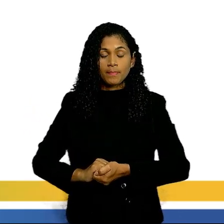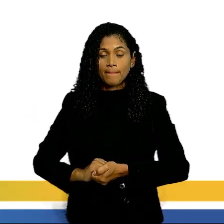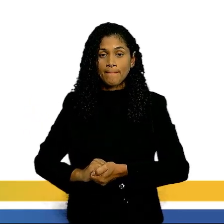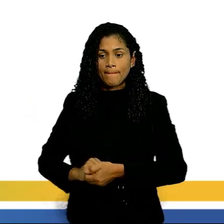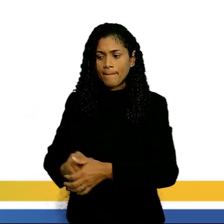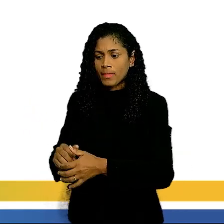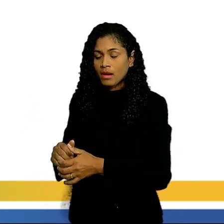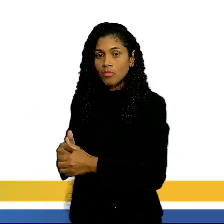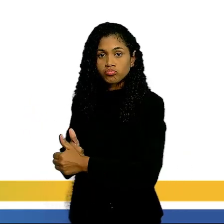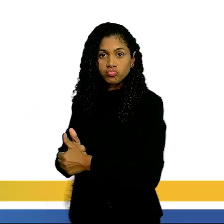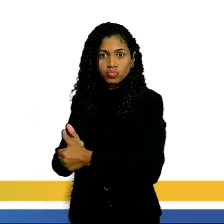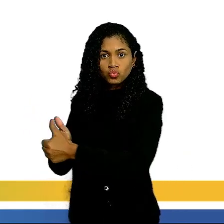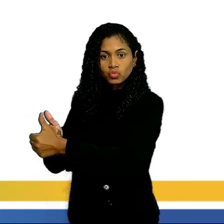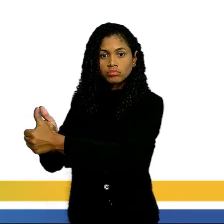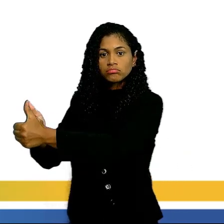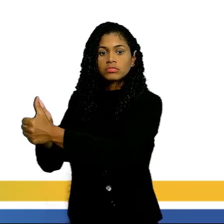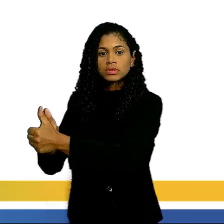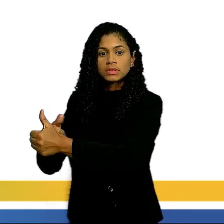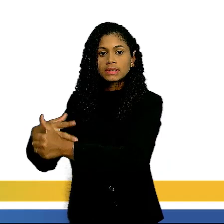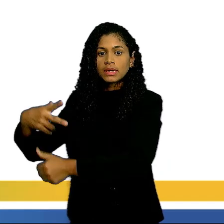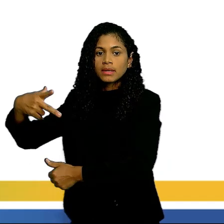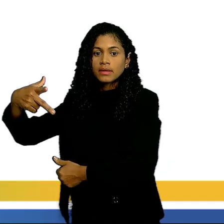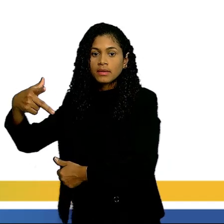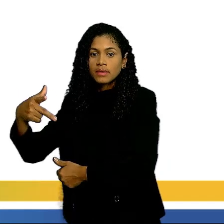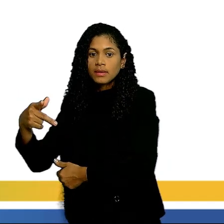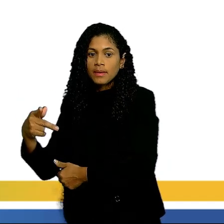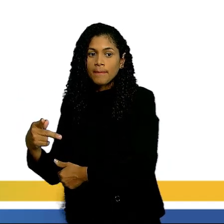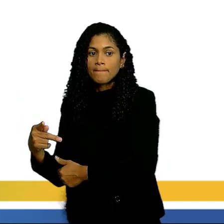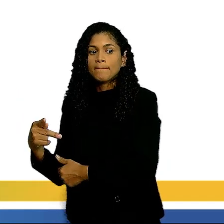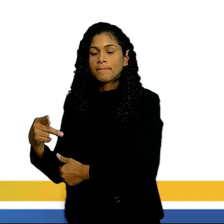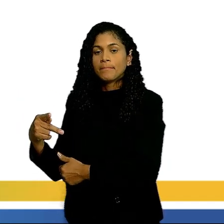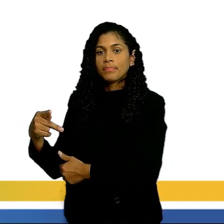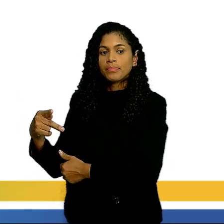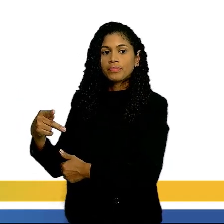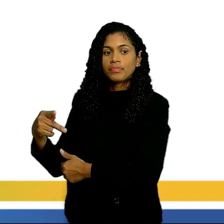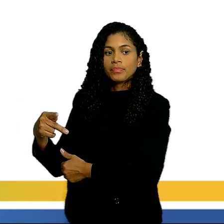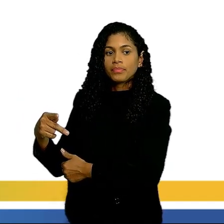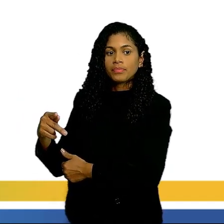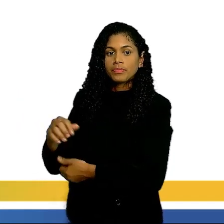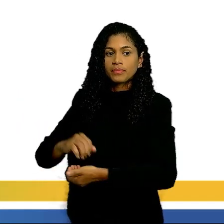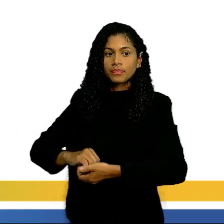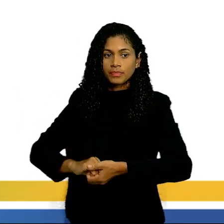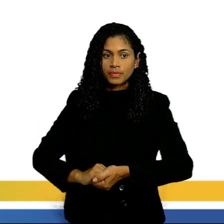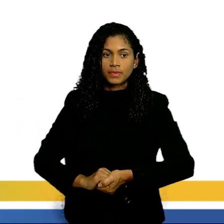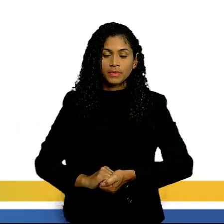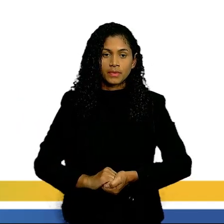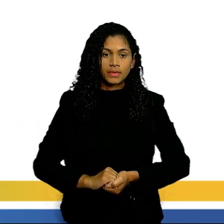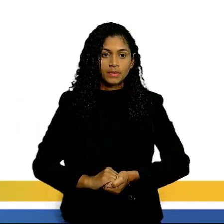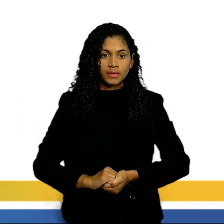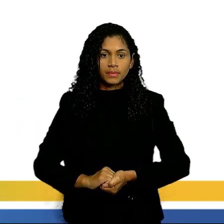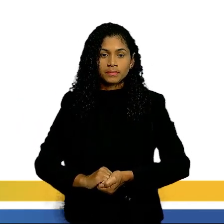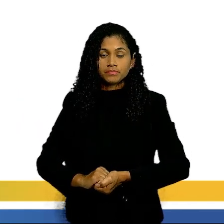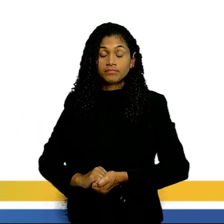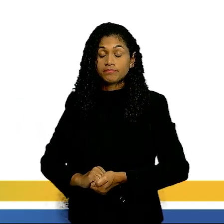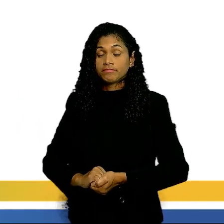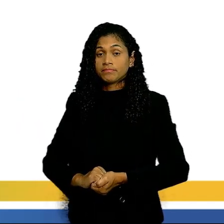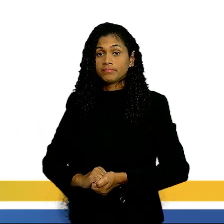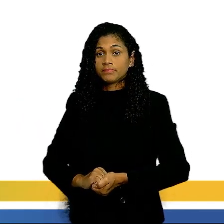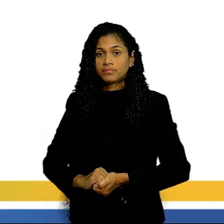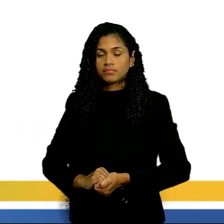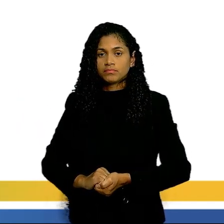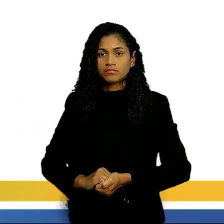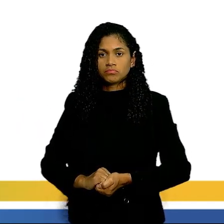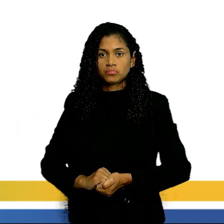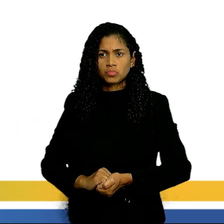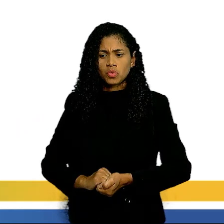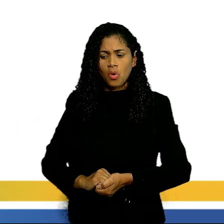por Plínio Salgado. Esses se sentiam apoiadores de Getúlio Vargas, apesar de ele nunca ter assumido isso. Bom, então esse não é